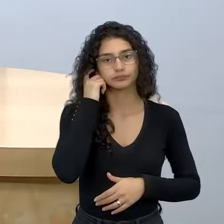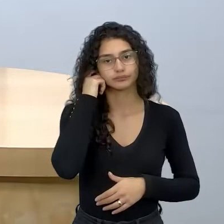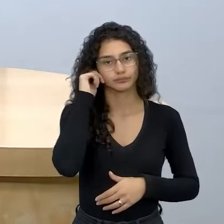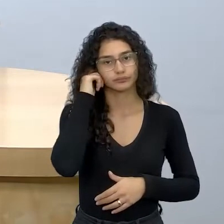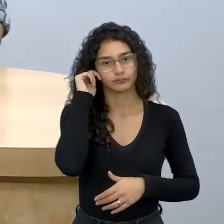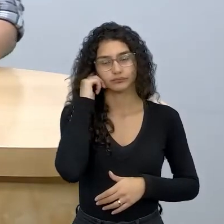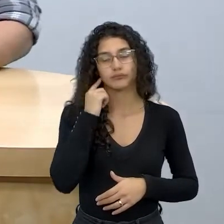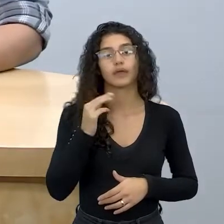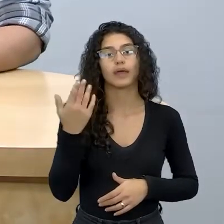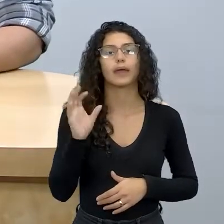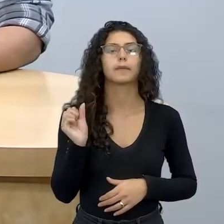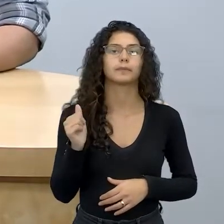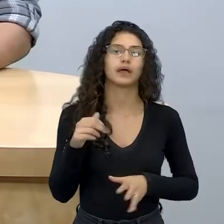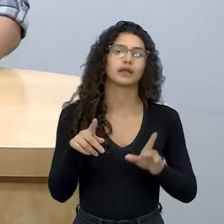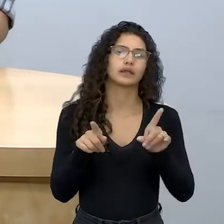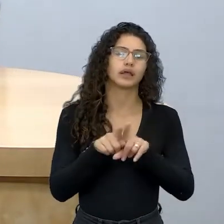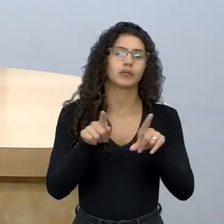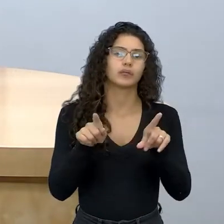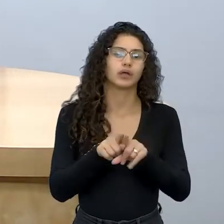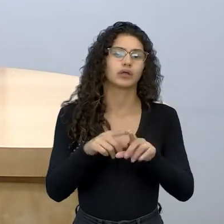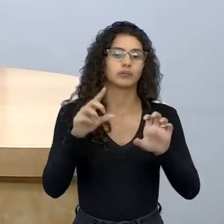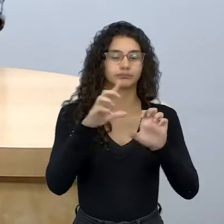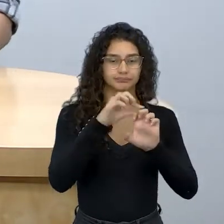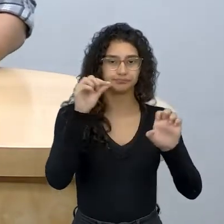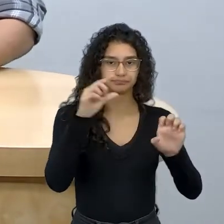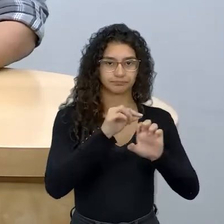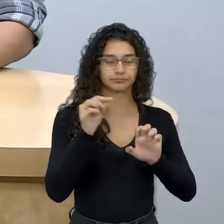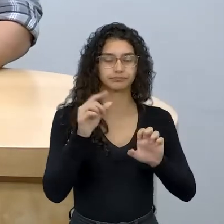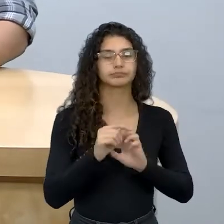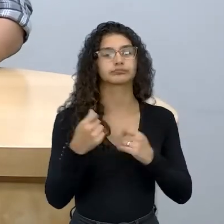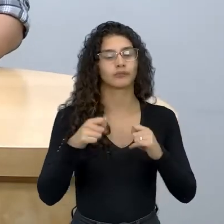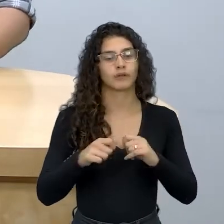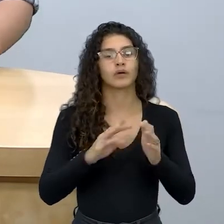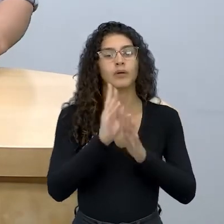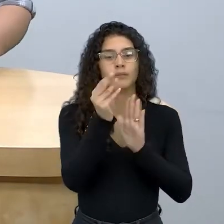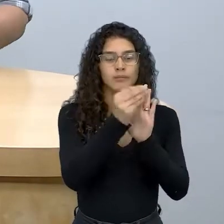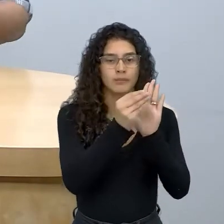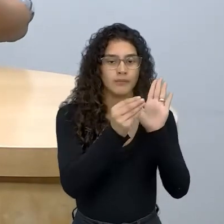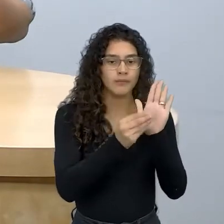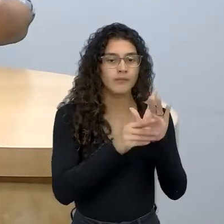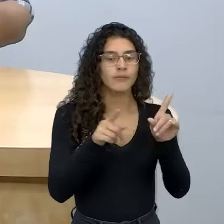aí é mais também na parte de empreendedorismo, tá? Então você tem que colocar